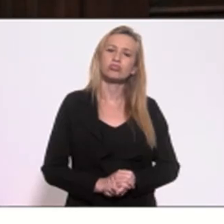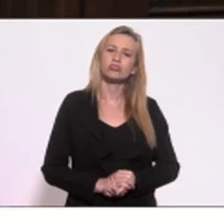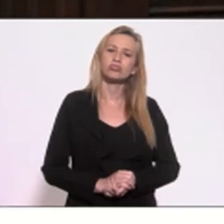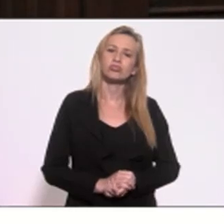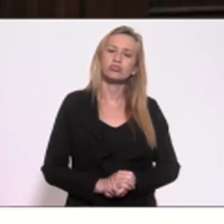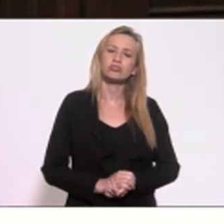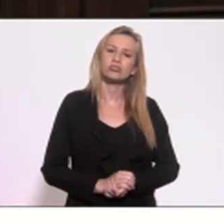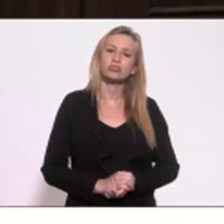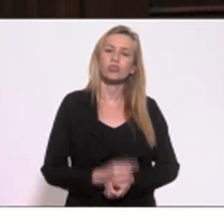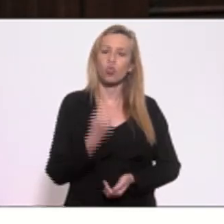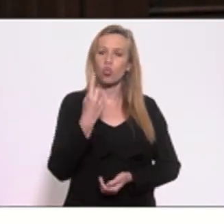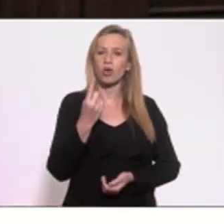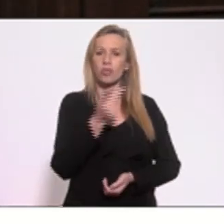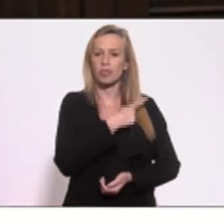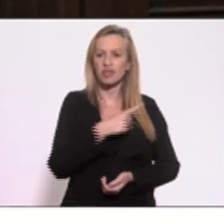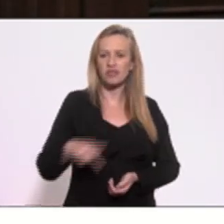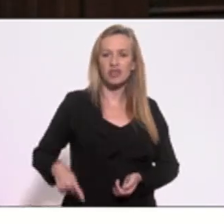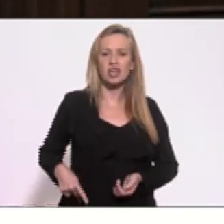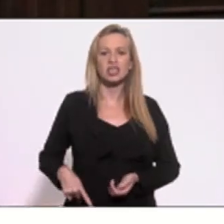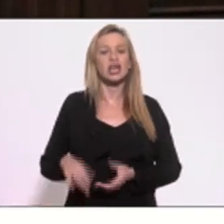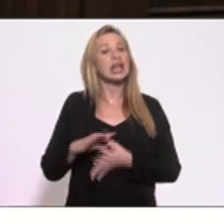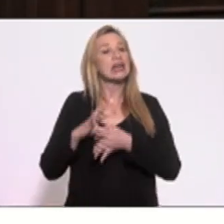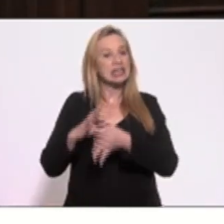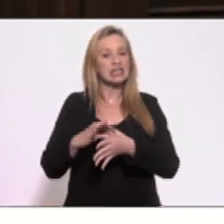uma prefeita, líder,